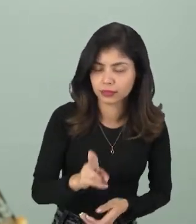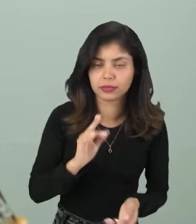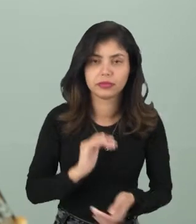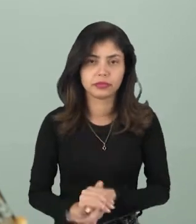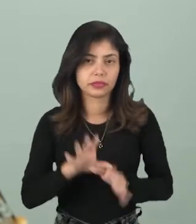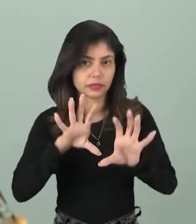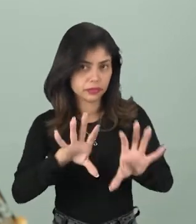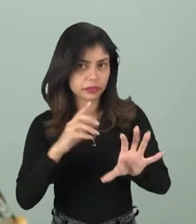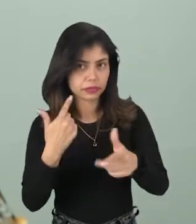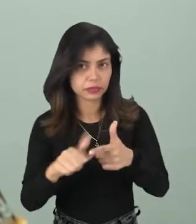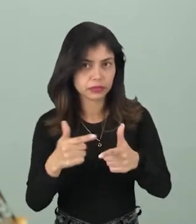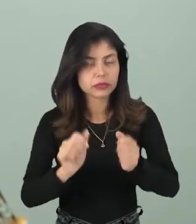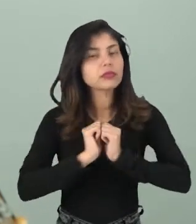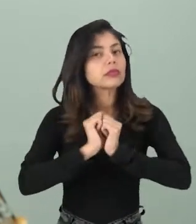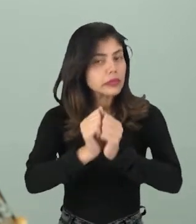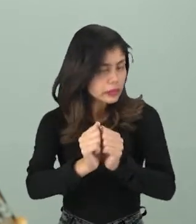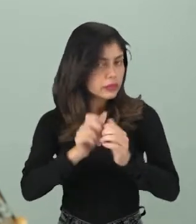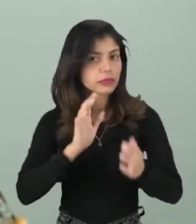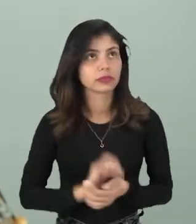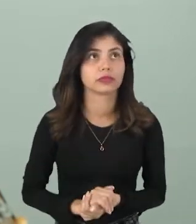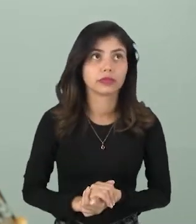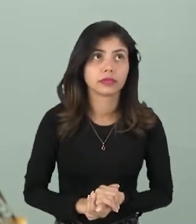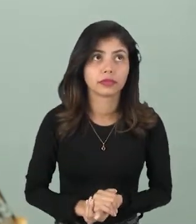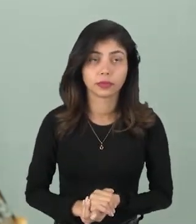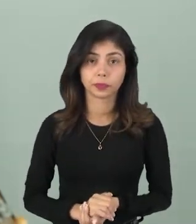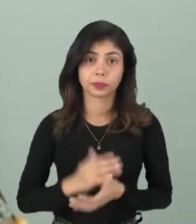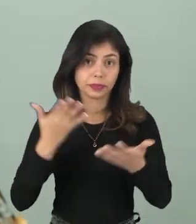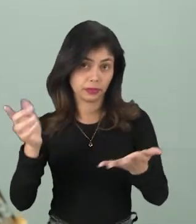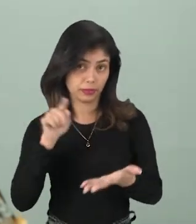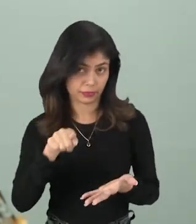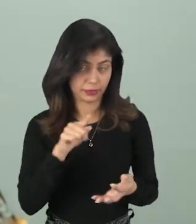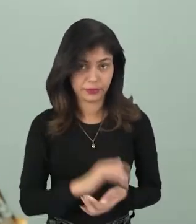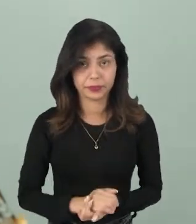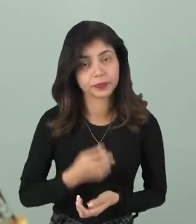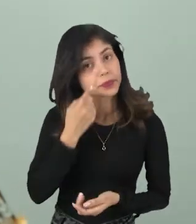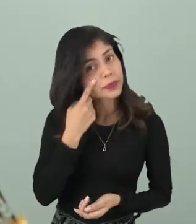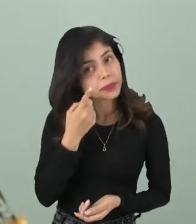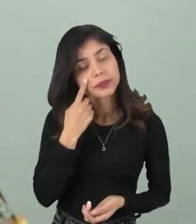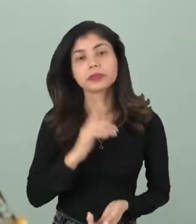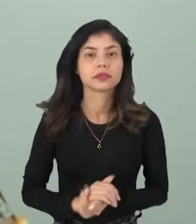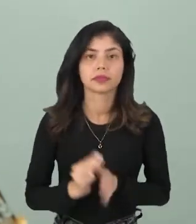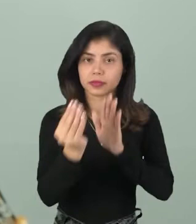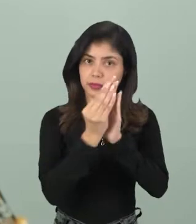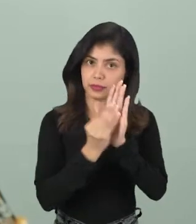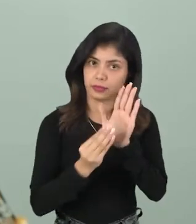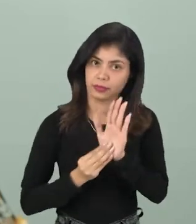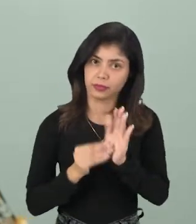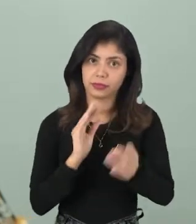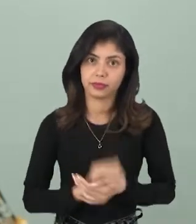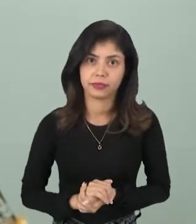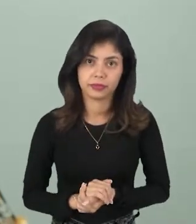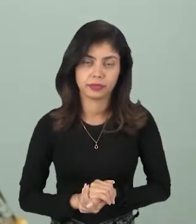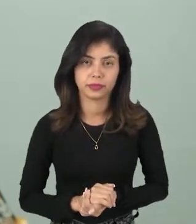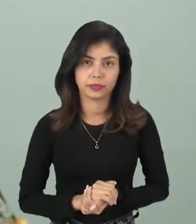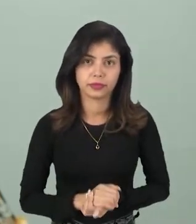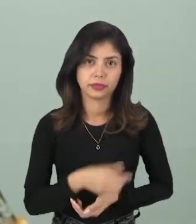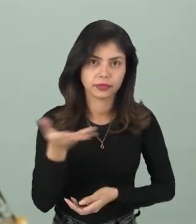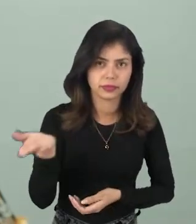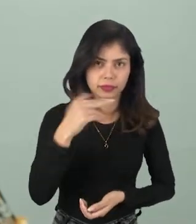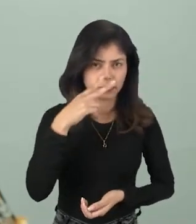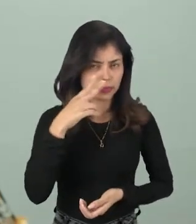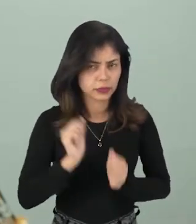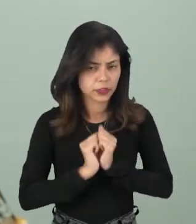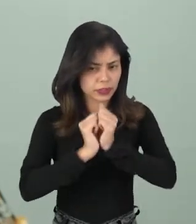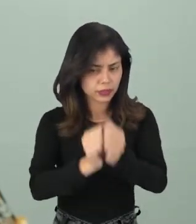essa situação problema juntos isso mesmo então vamos observar os dados que estão sendo nos dados em